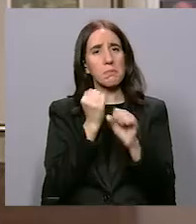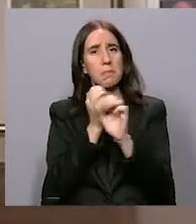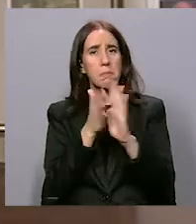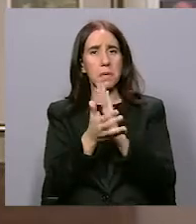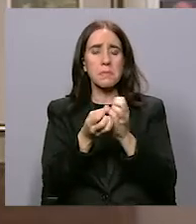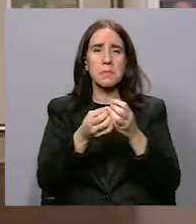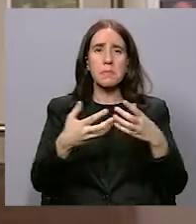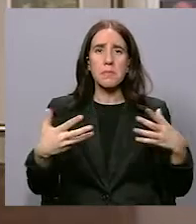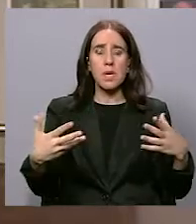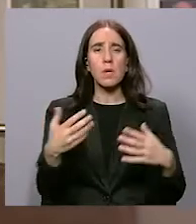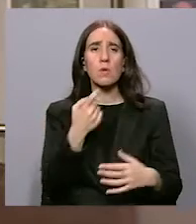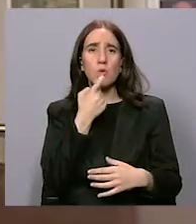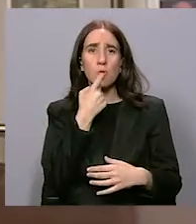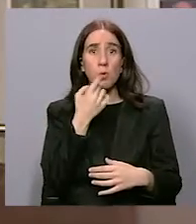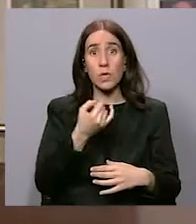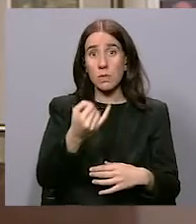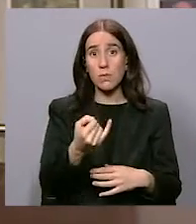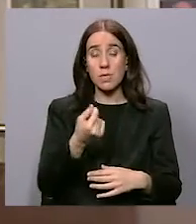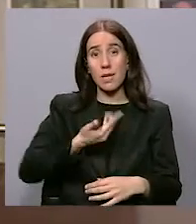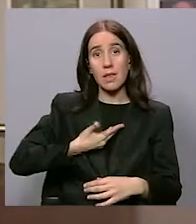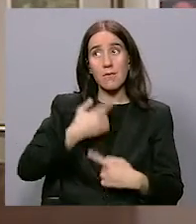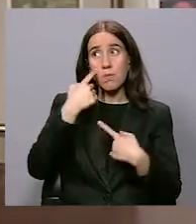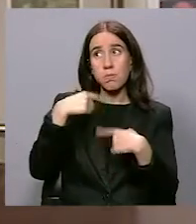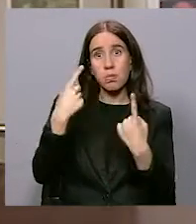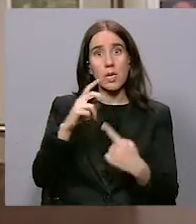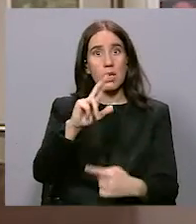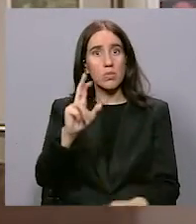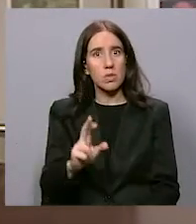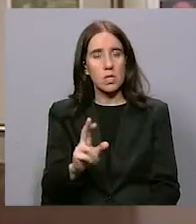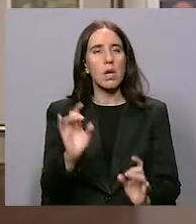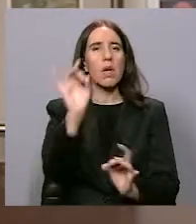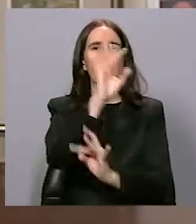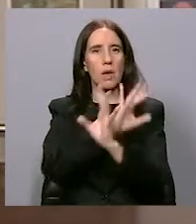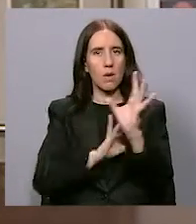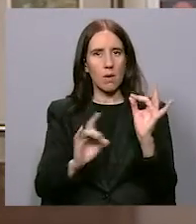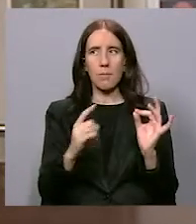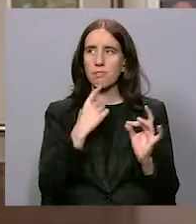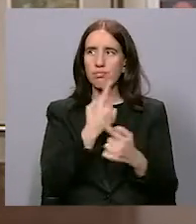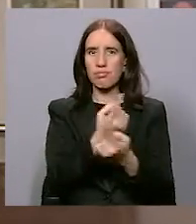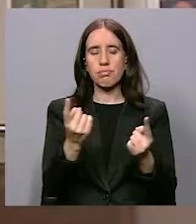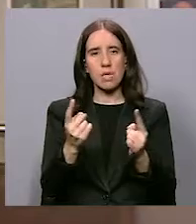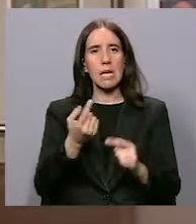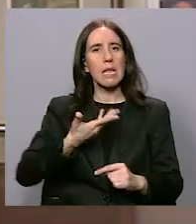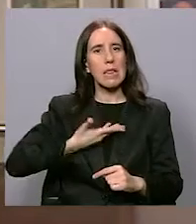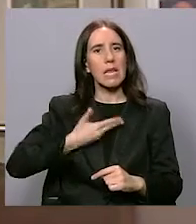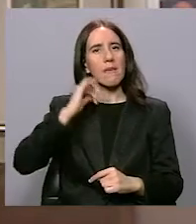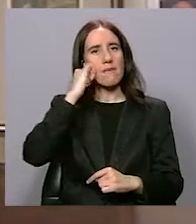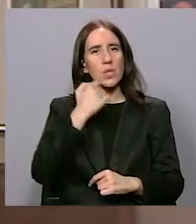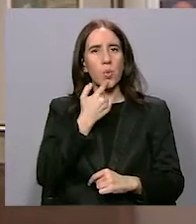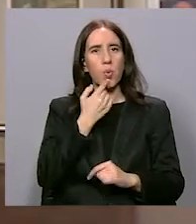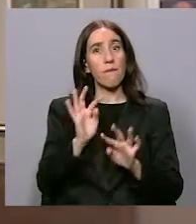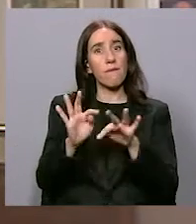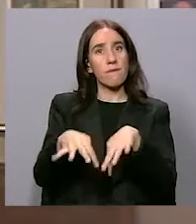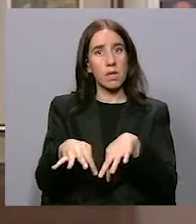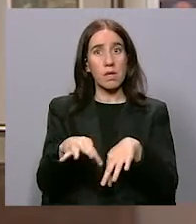e emprego crescer juros e depois de vida pública reduzir europa declarar o fim do défice excessivo